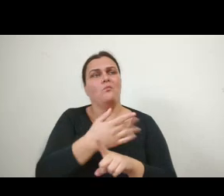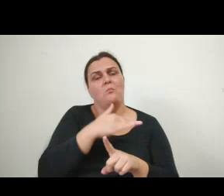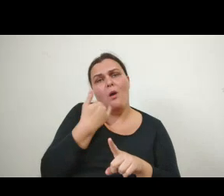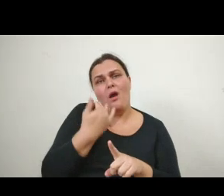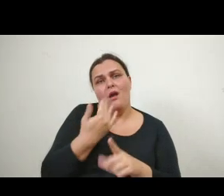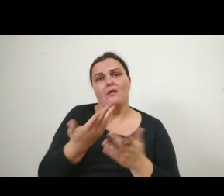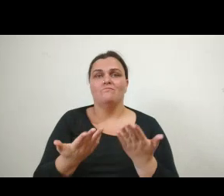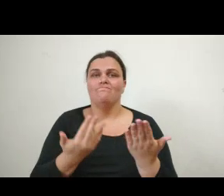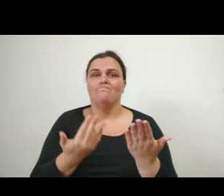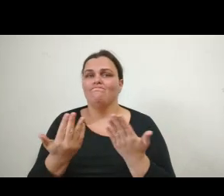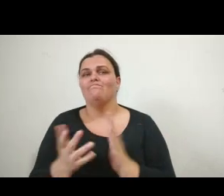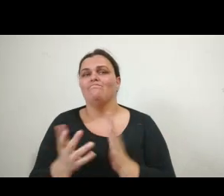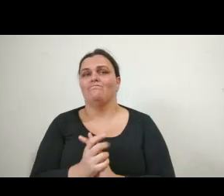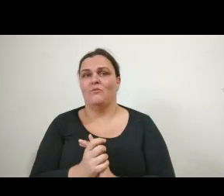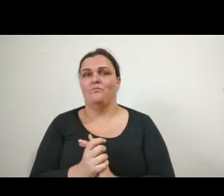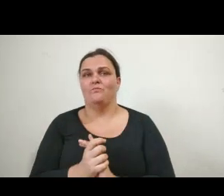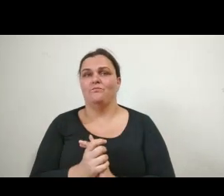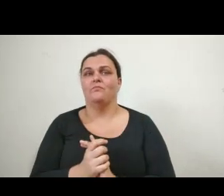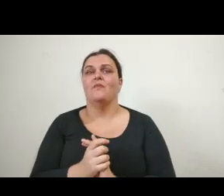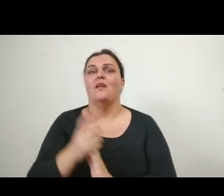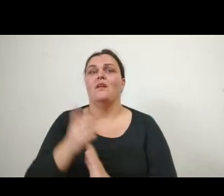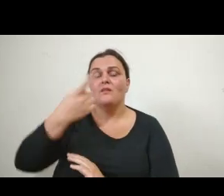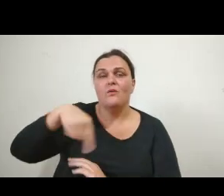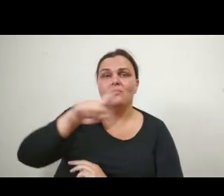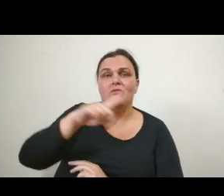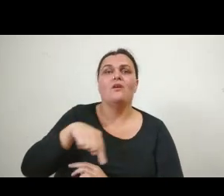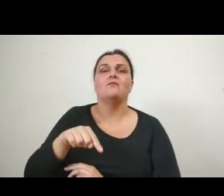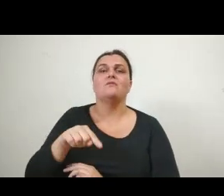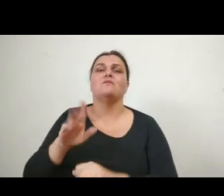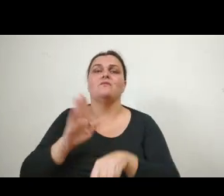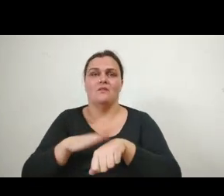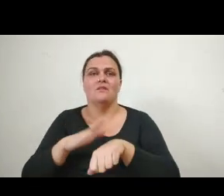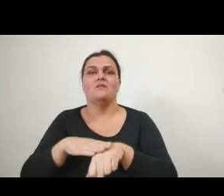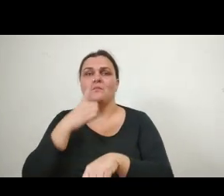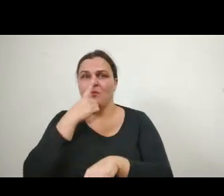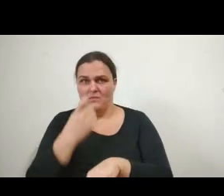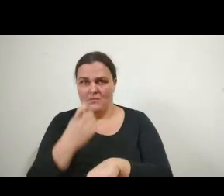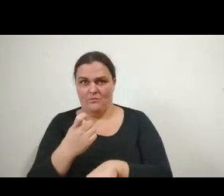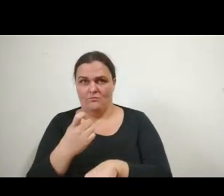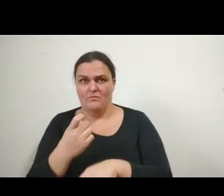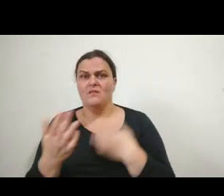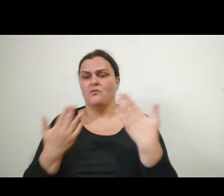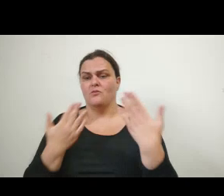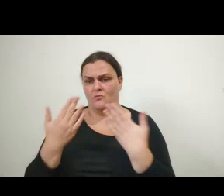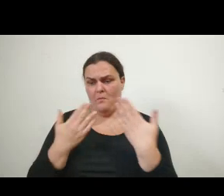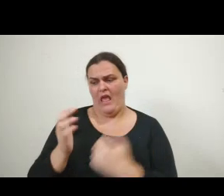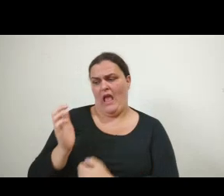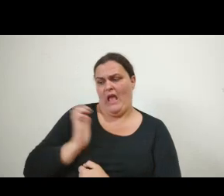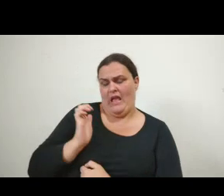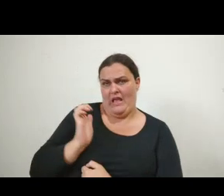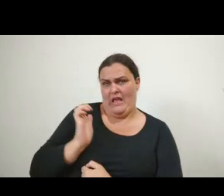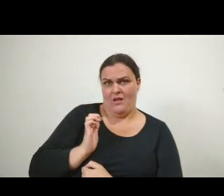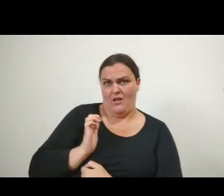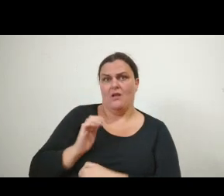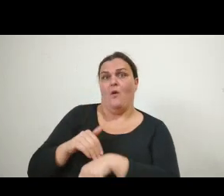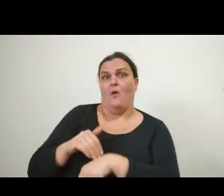todo mundo polui, só que os ricos poluem mais, né, do que os pobres. Todo mundo sofre